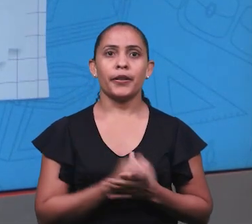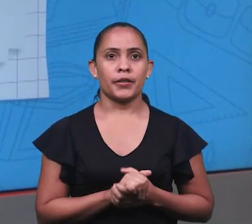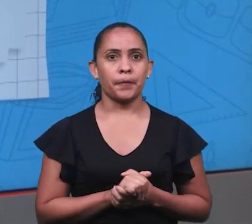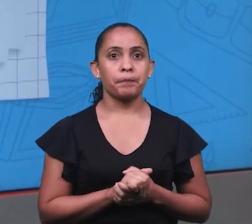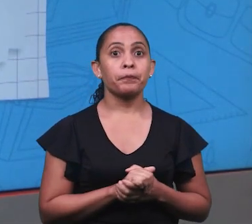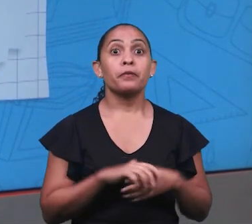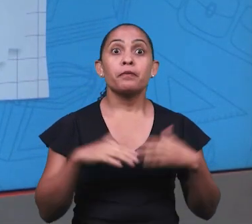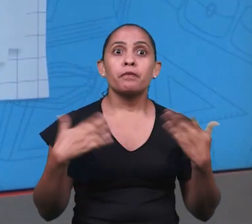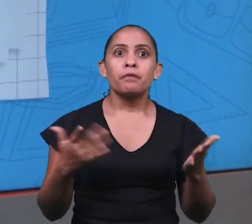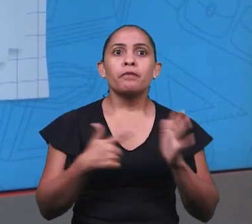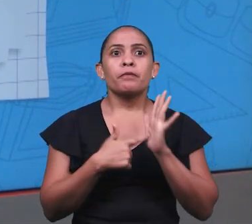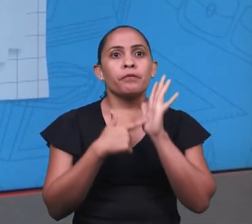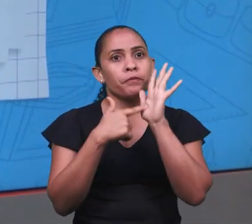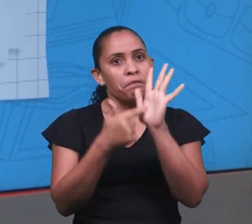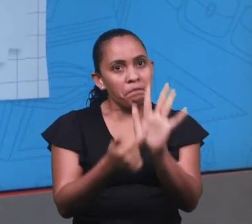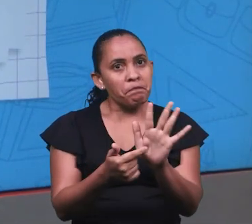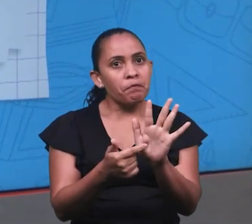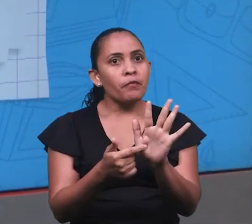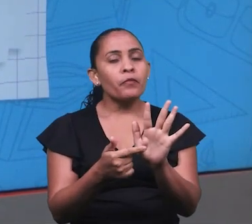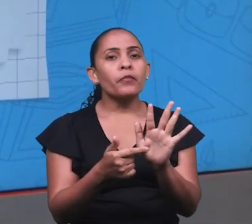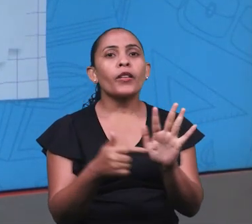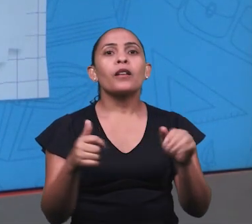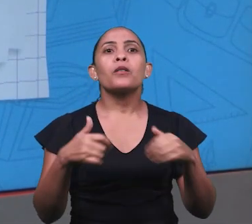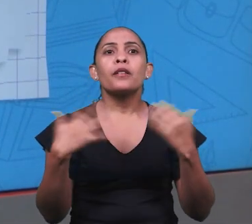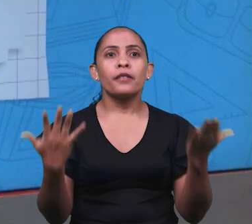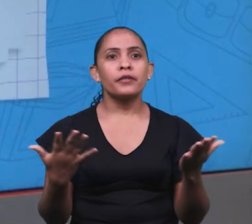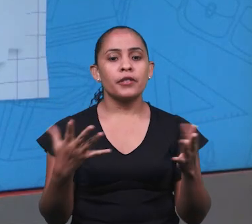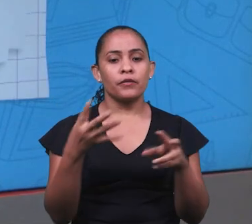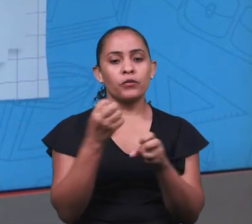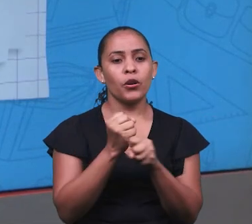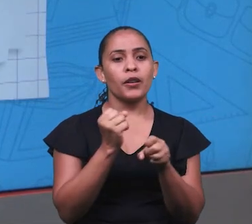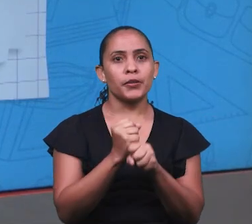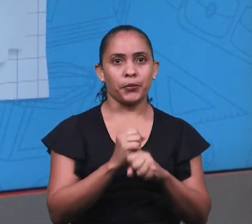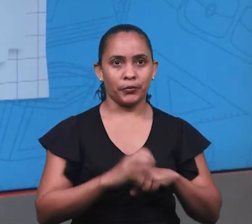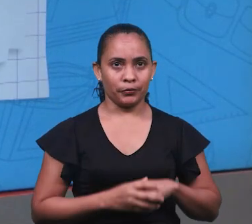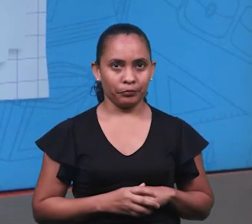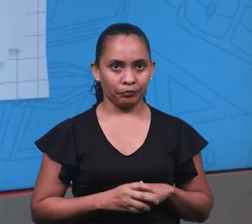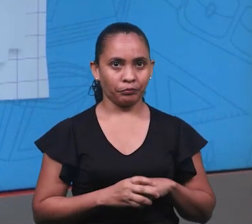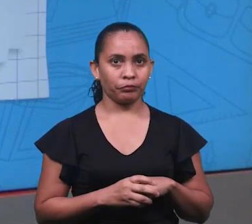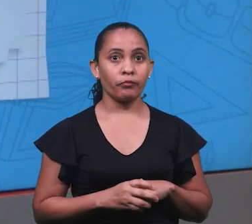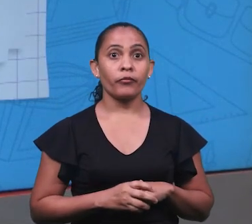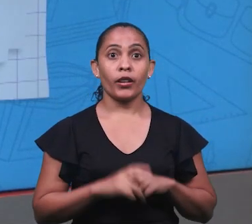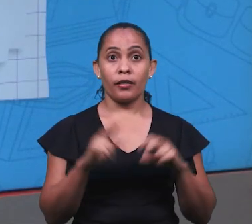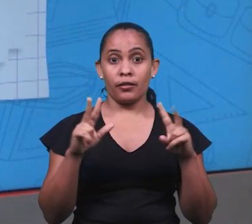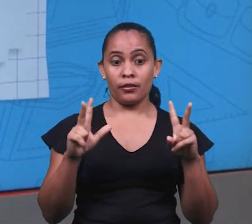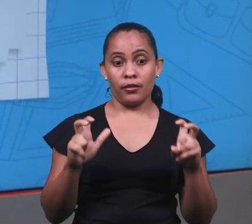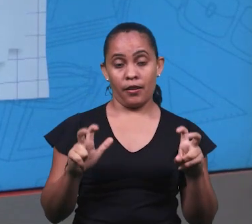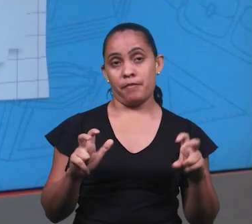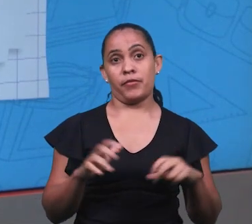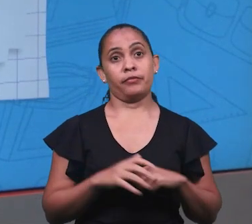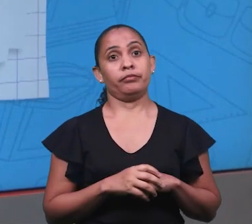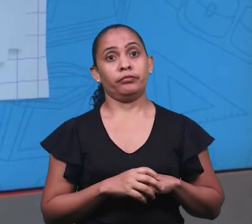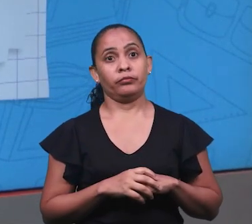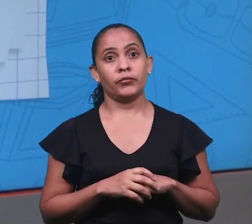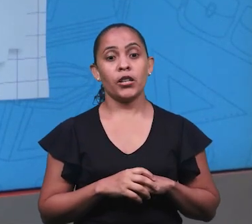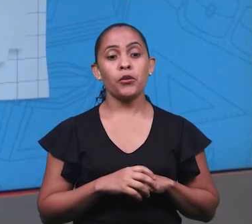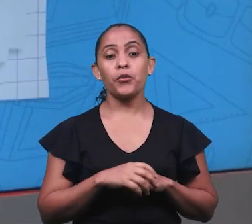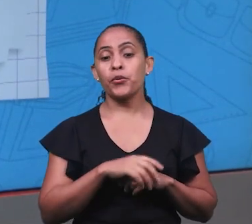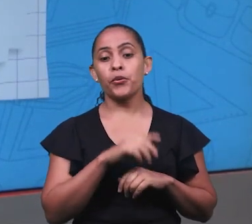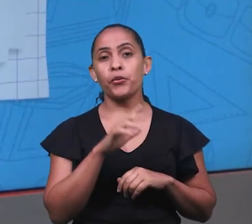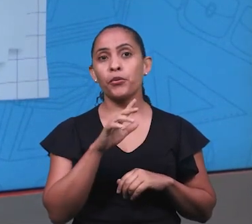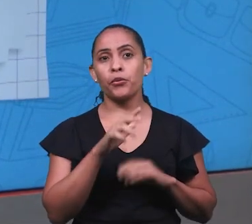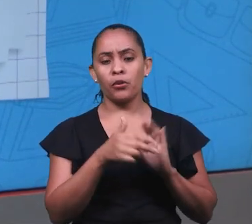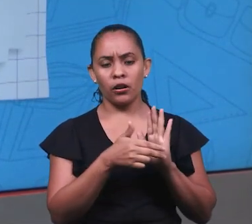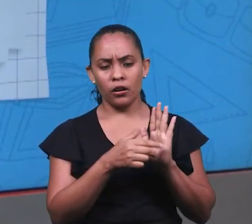Aí, diante disso, você vai fazer aquele rascunho. Ó, tema e tese. E esse resto vai lá